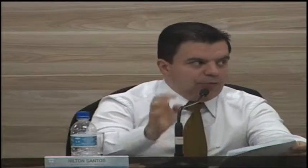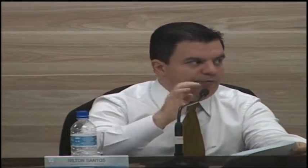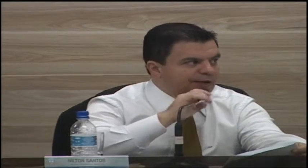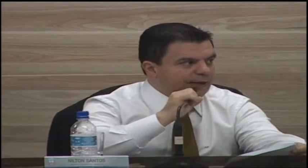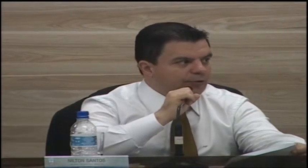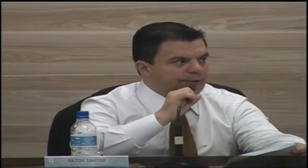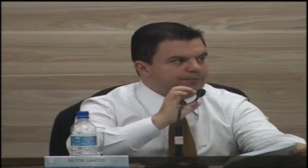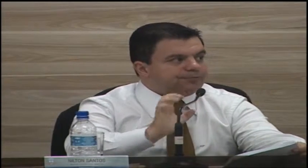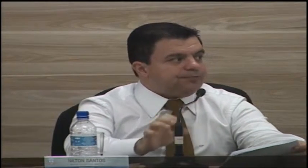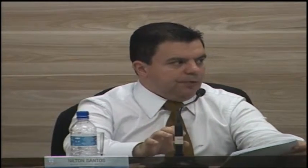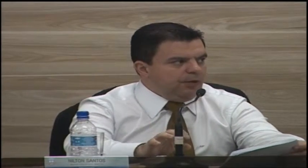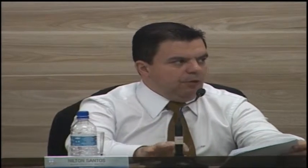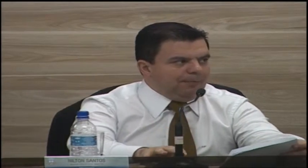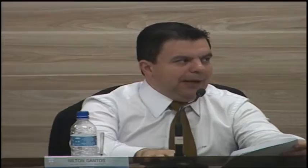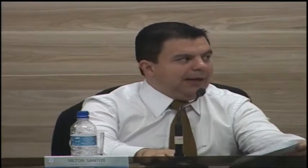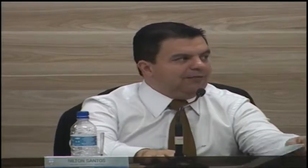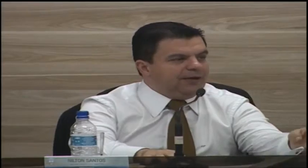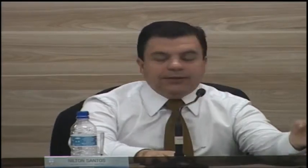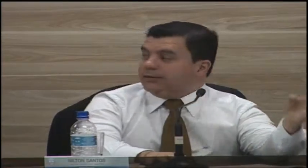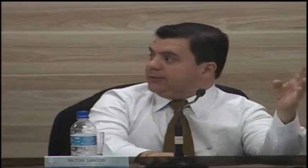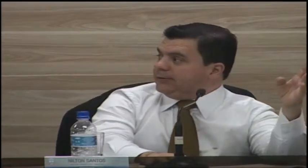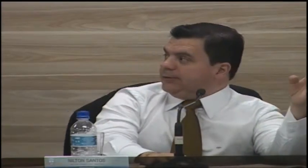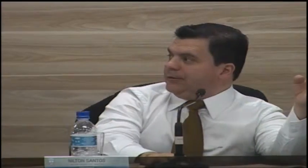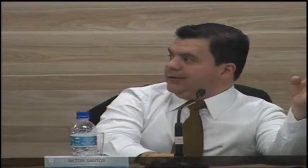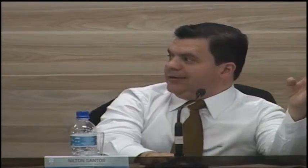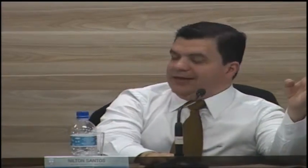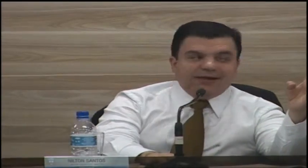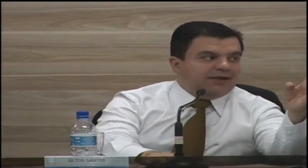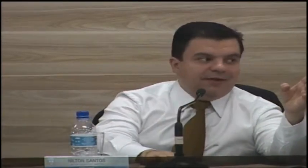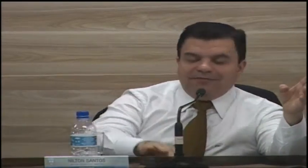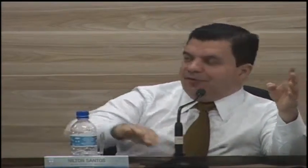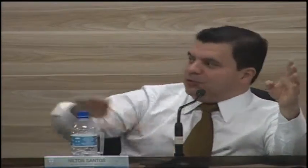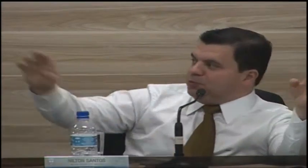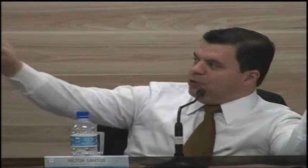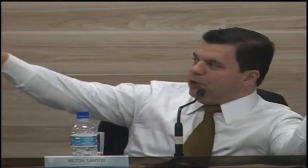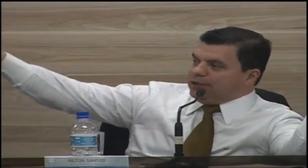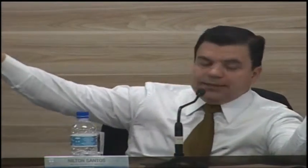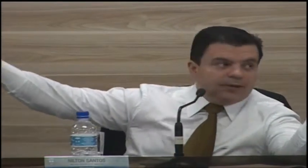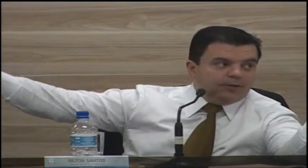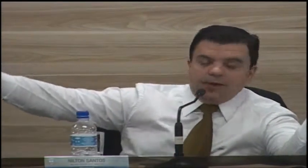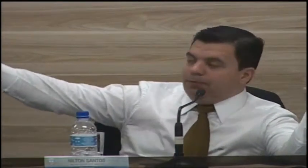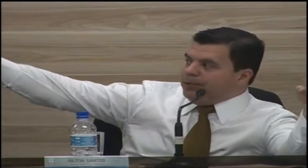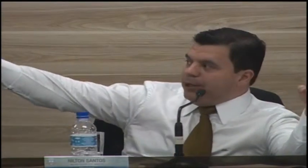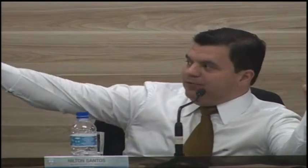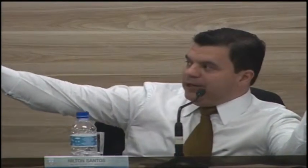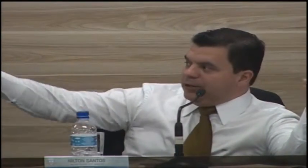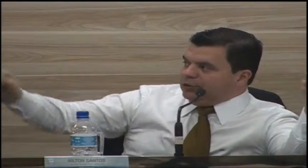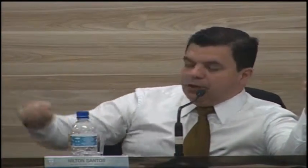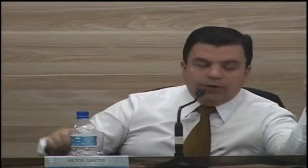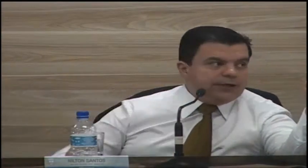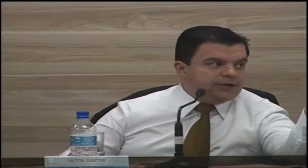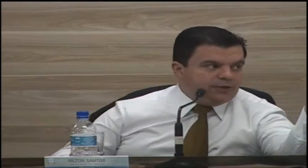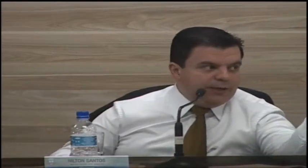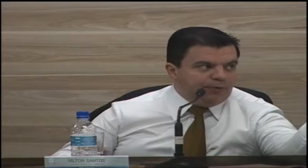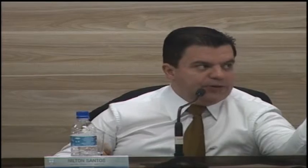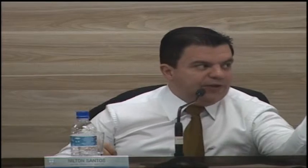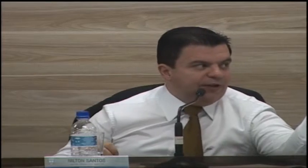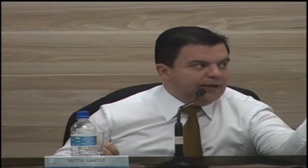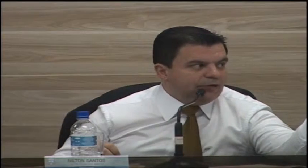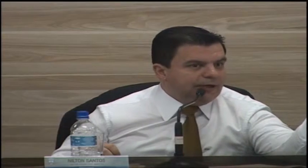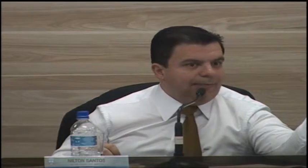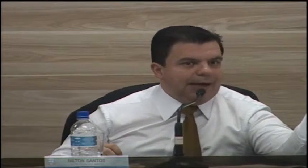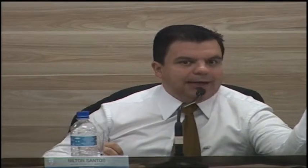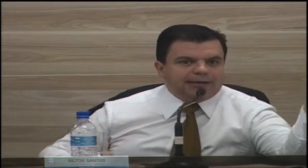Mais algum vereador? Com Sim. a palavra. Vamos por ordem, então. Primeiro o vereador Aloísio, depois